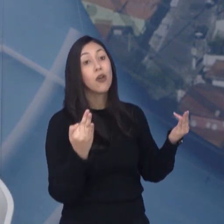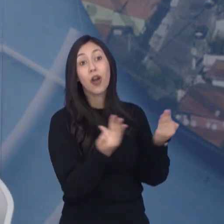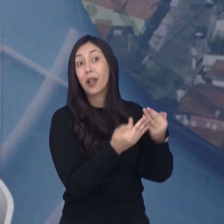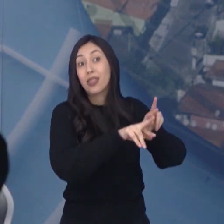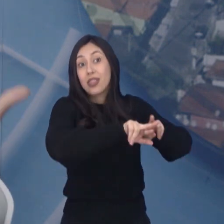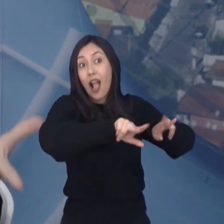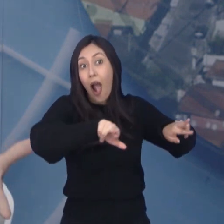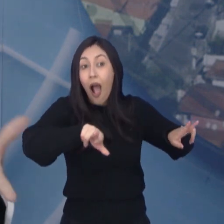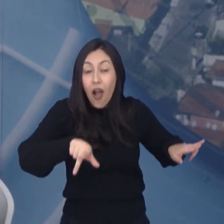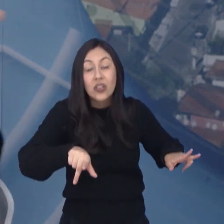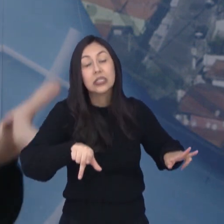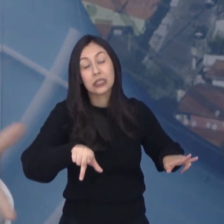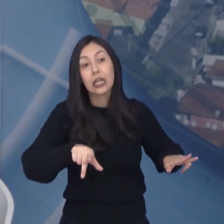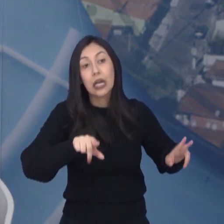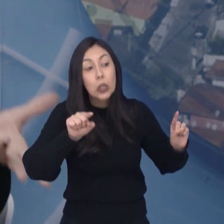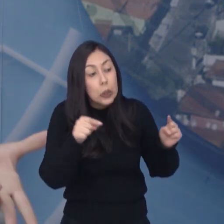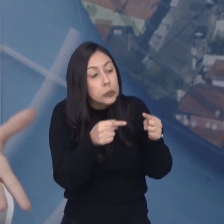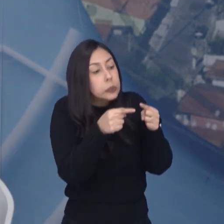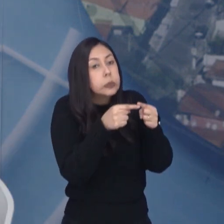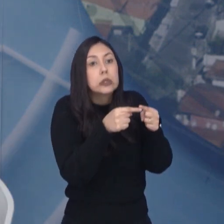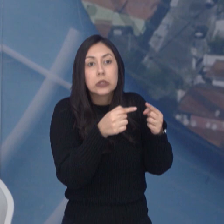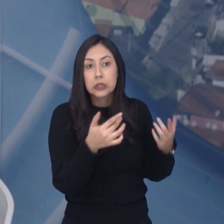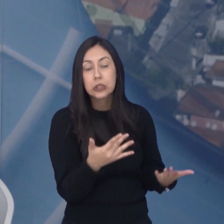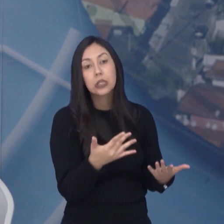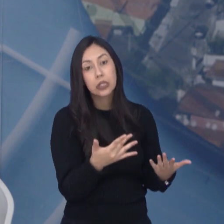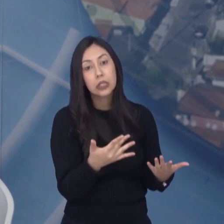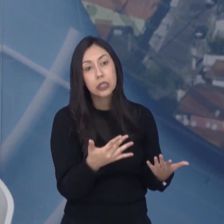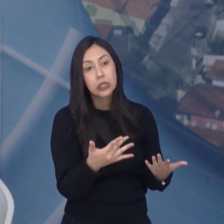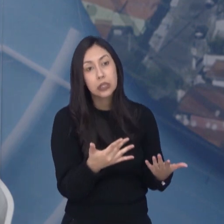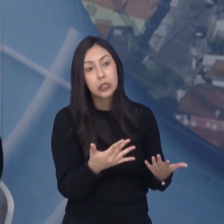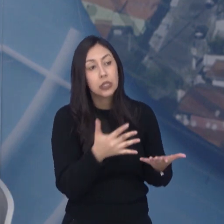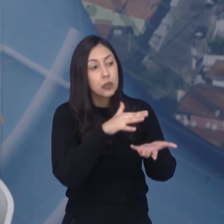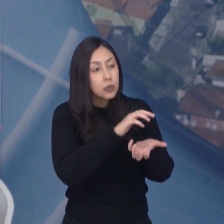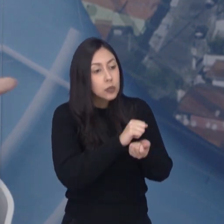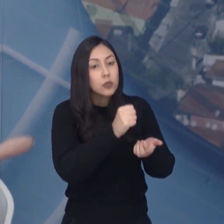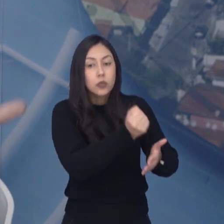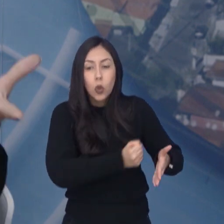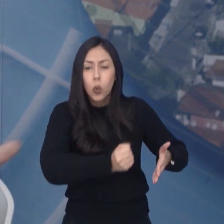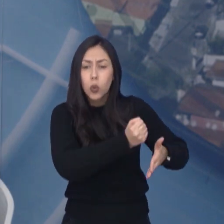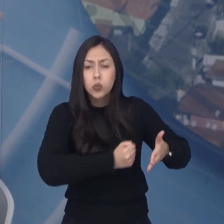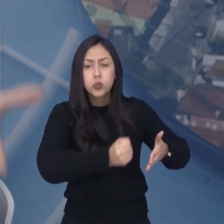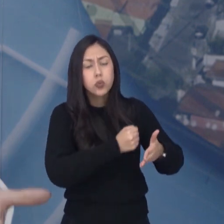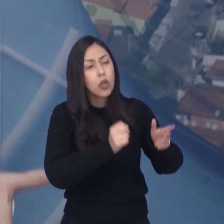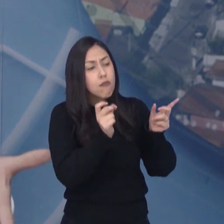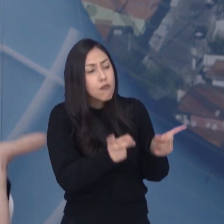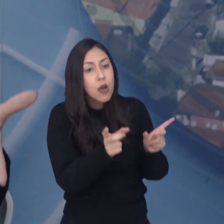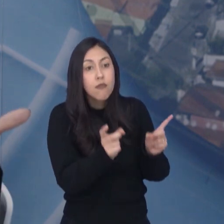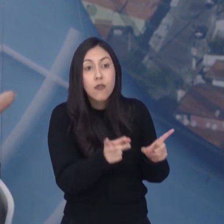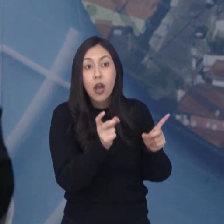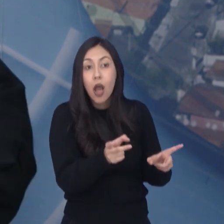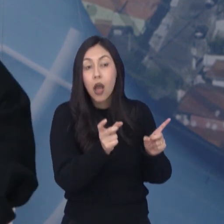elas são diretamente, indiretamente afetadas, né, financeiramente falando. Muitas famílias, inclusive,